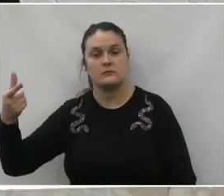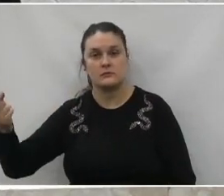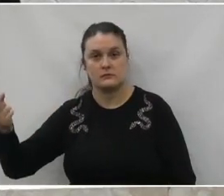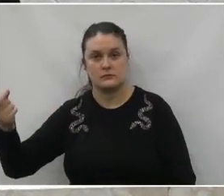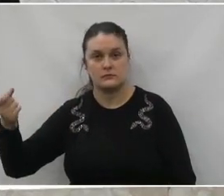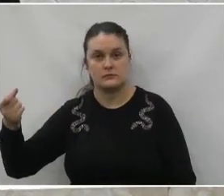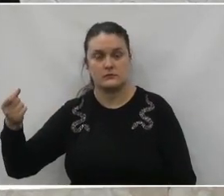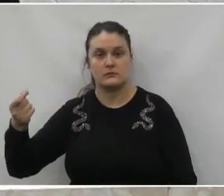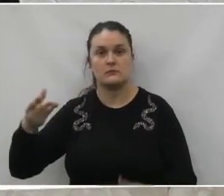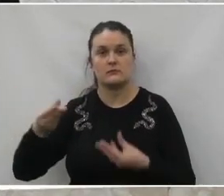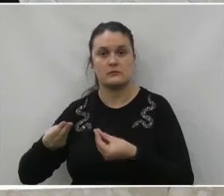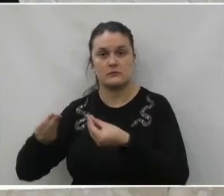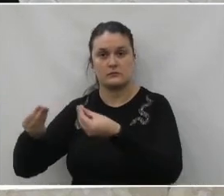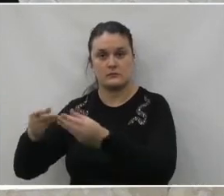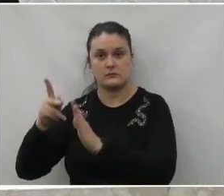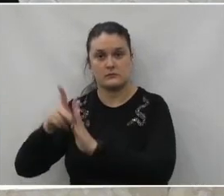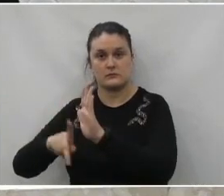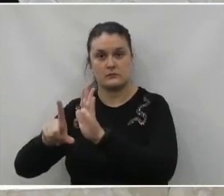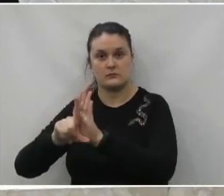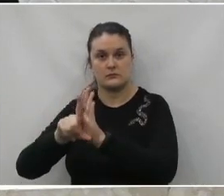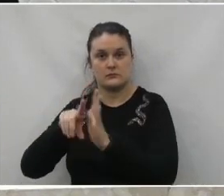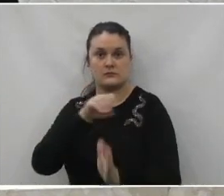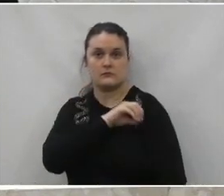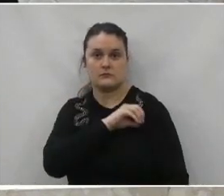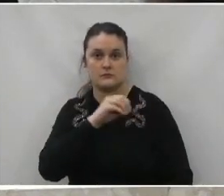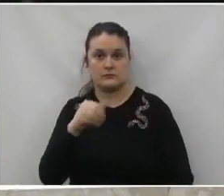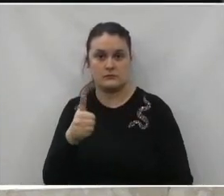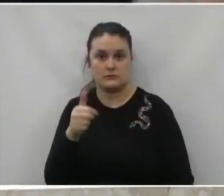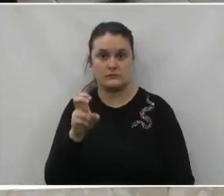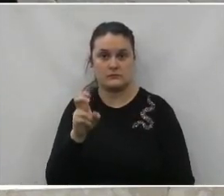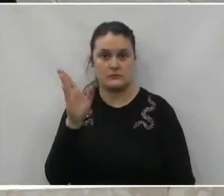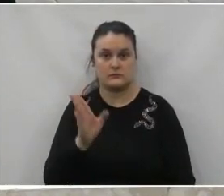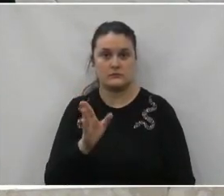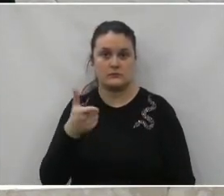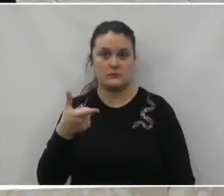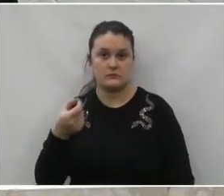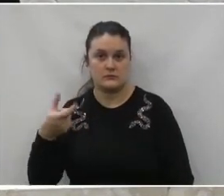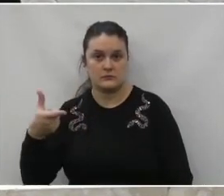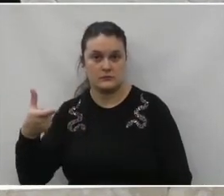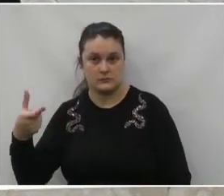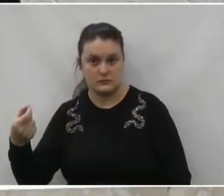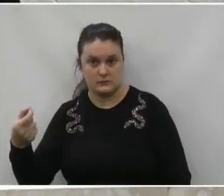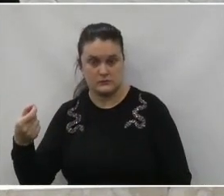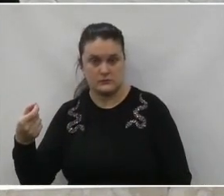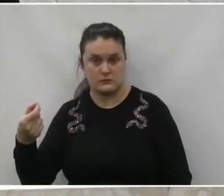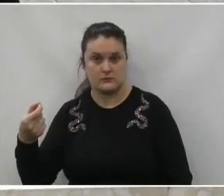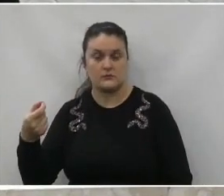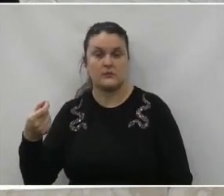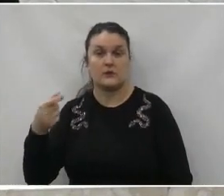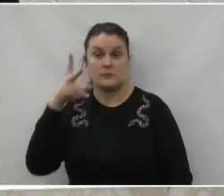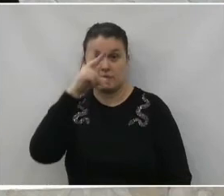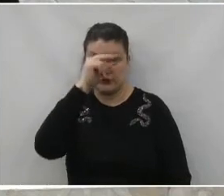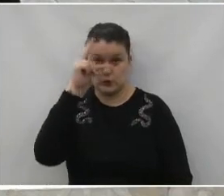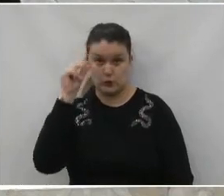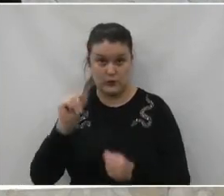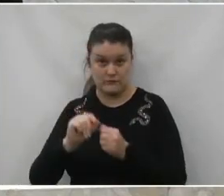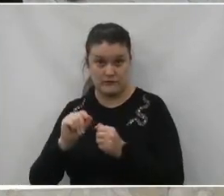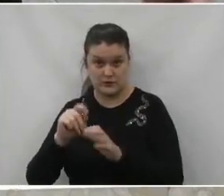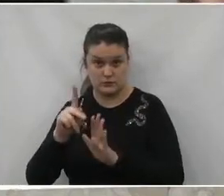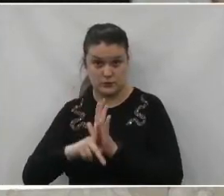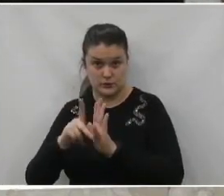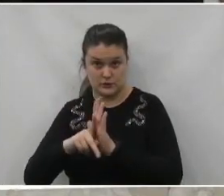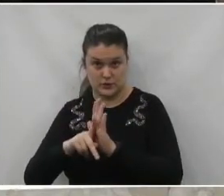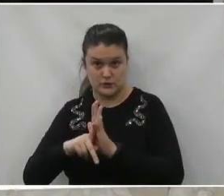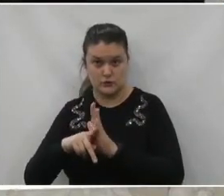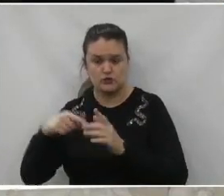562/2020, encaminha projeto de lei ordinária de número 15/2020, de autoria do Poder Executivo,